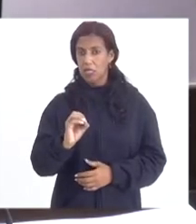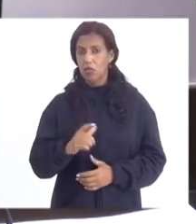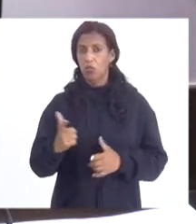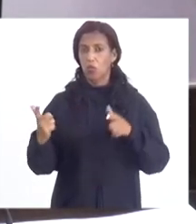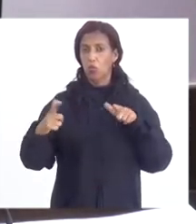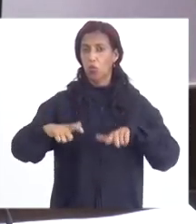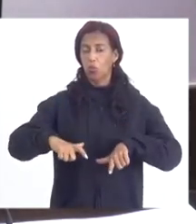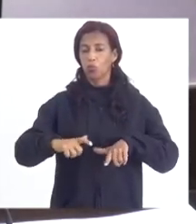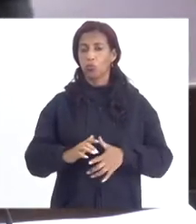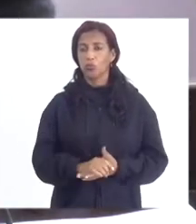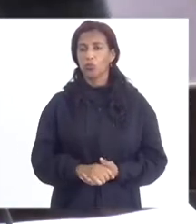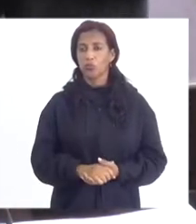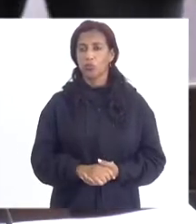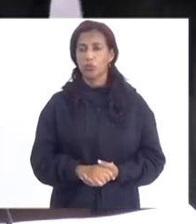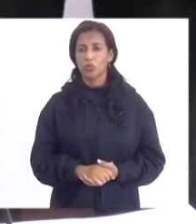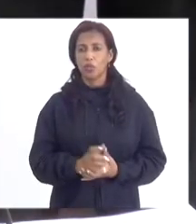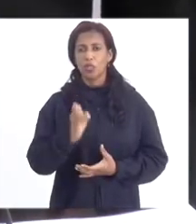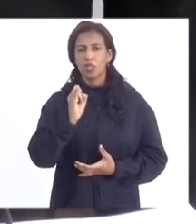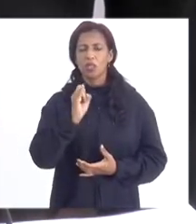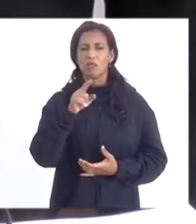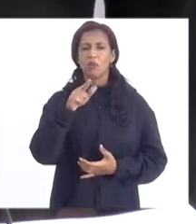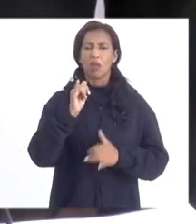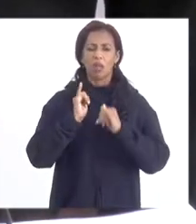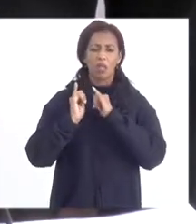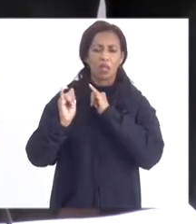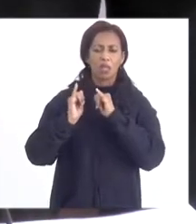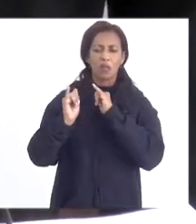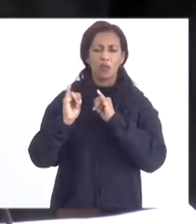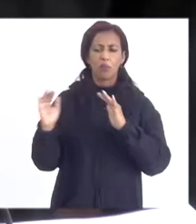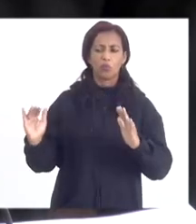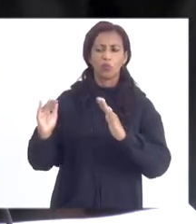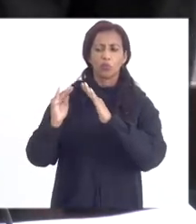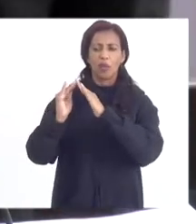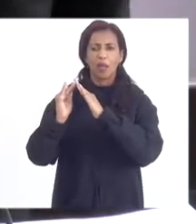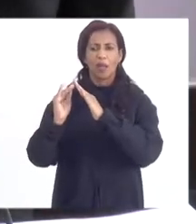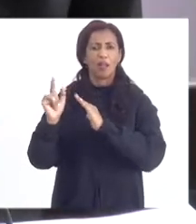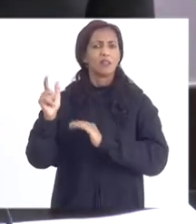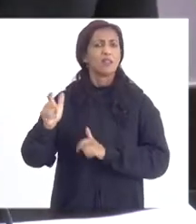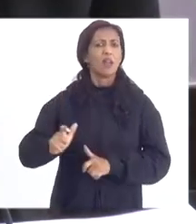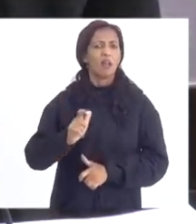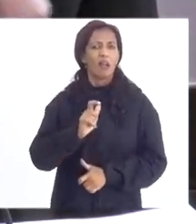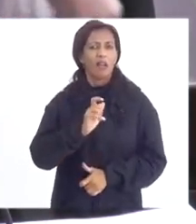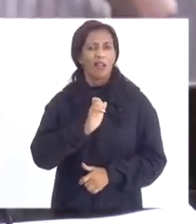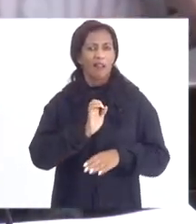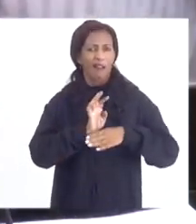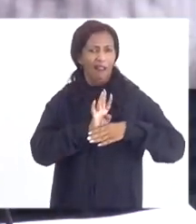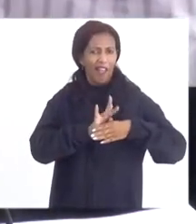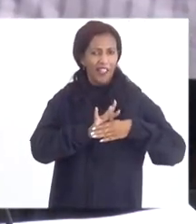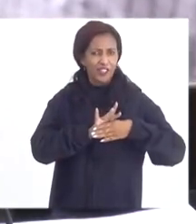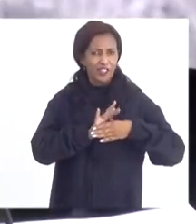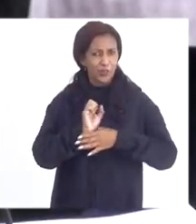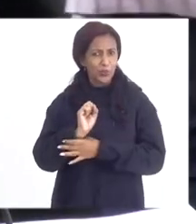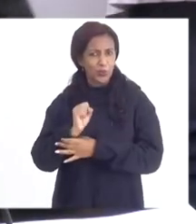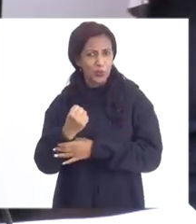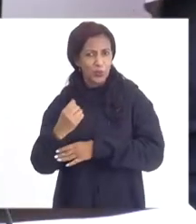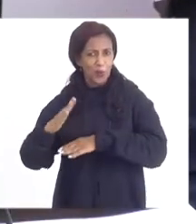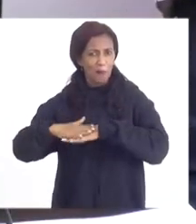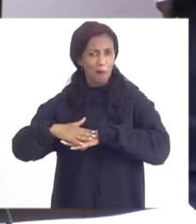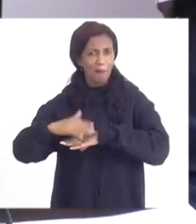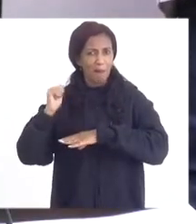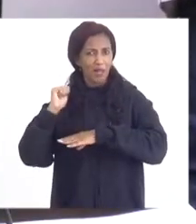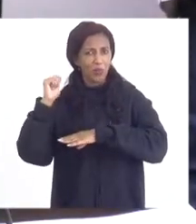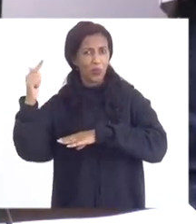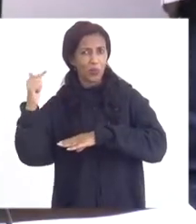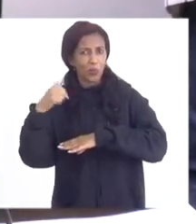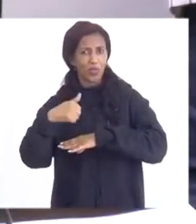onde se você informasse que sua residência era em Caxias, o seguro que você paga era muito maior que na cidade do Rio